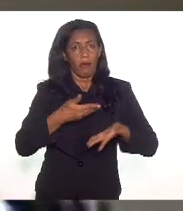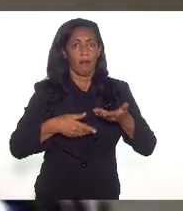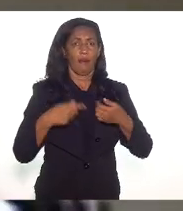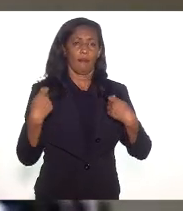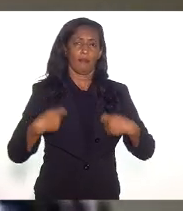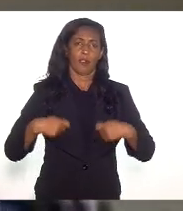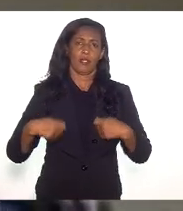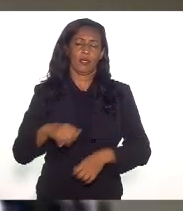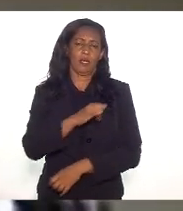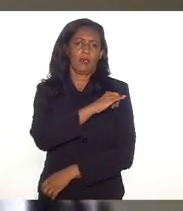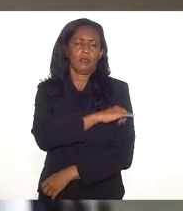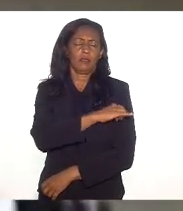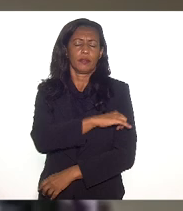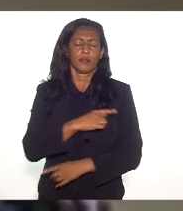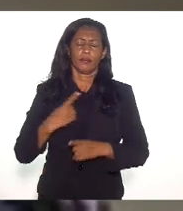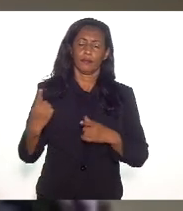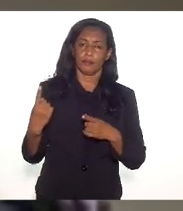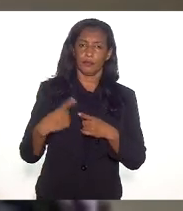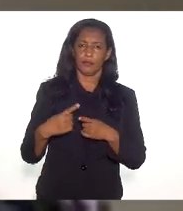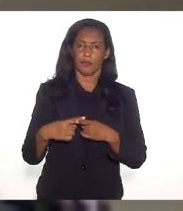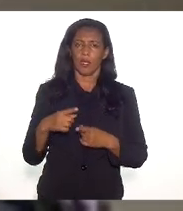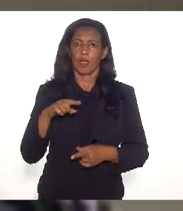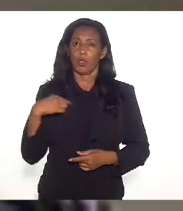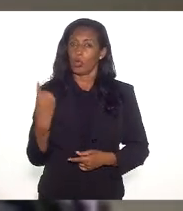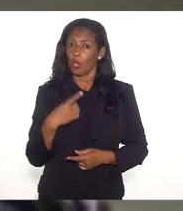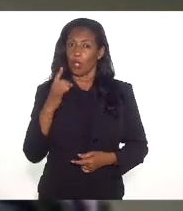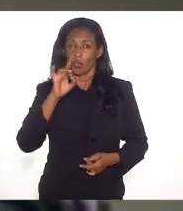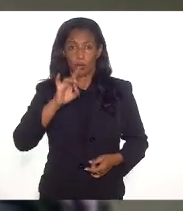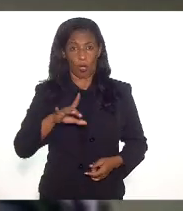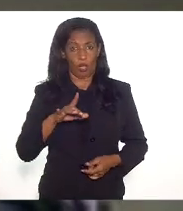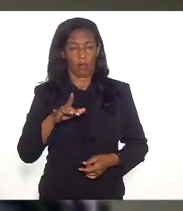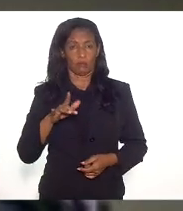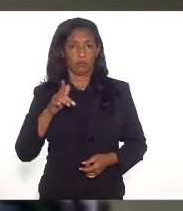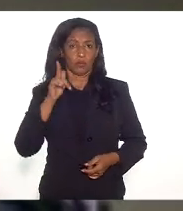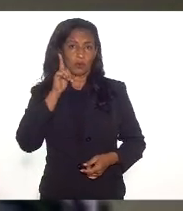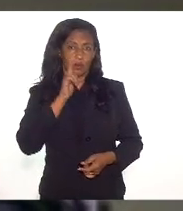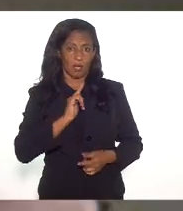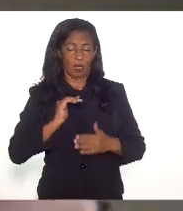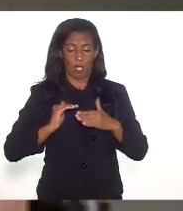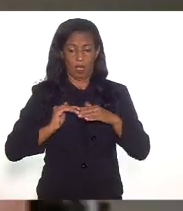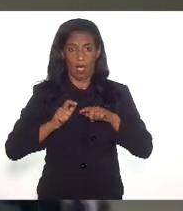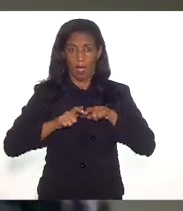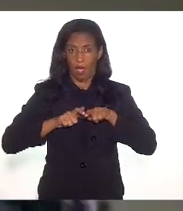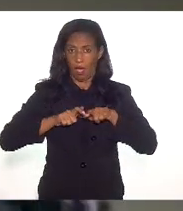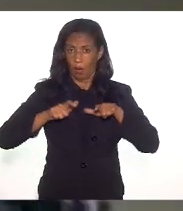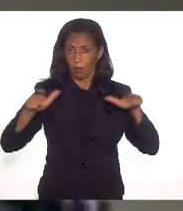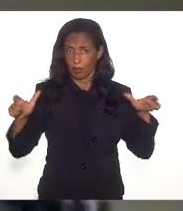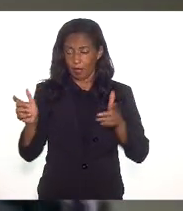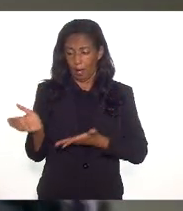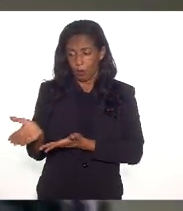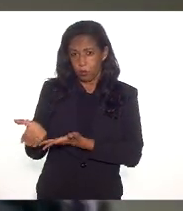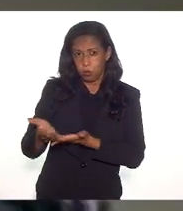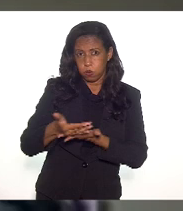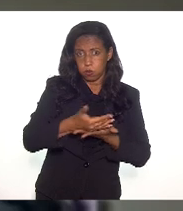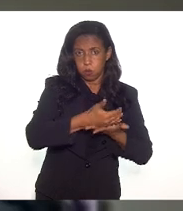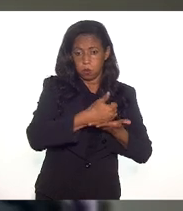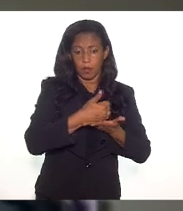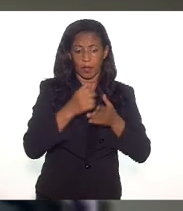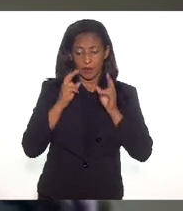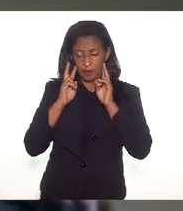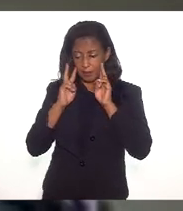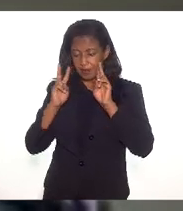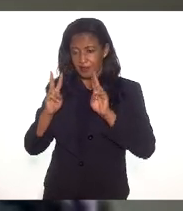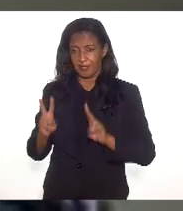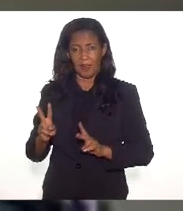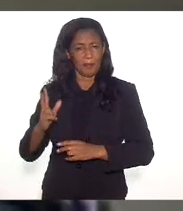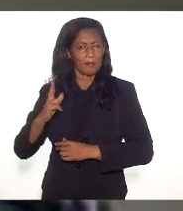de Janeiro, porque nós só conseguiremos aumentar a arrecadação, e olhando